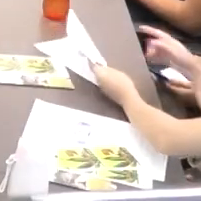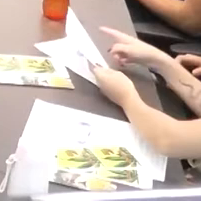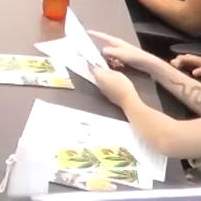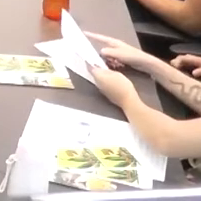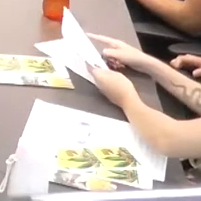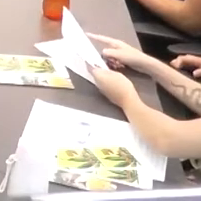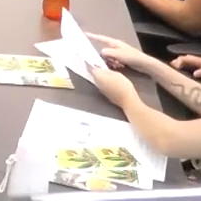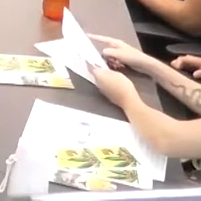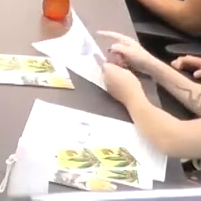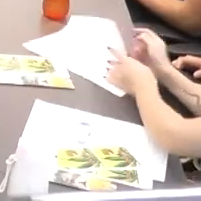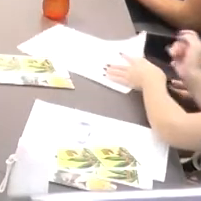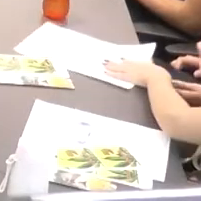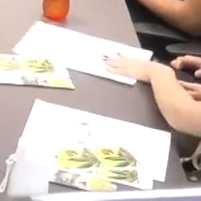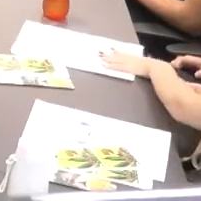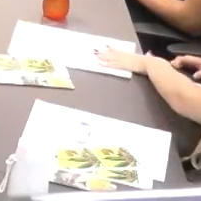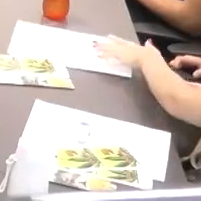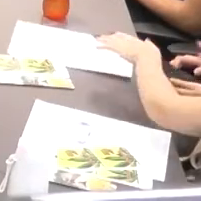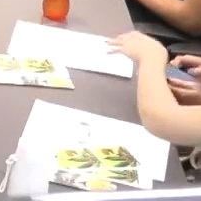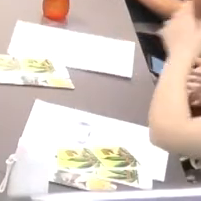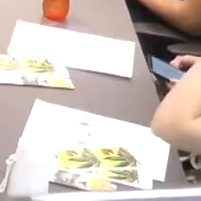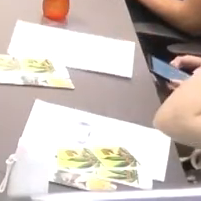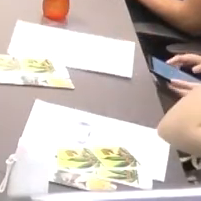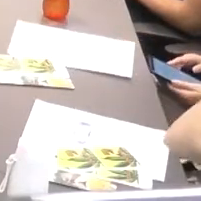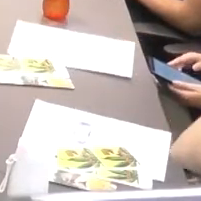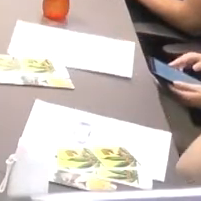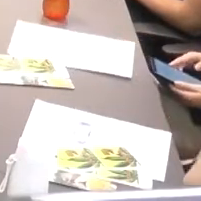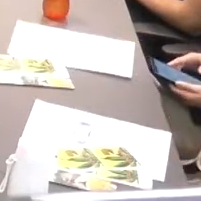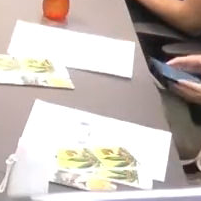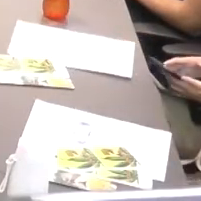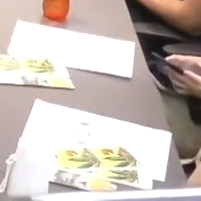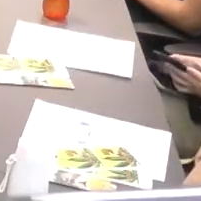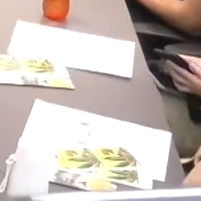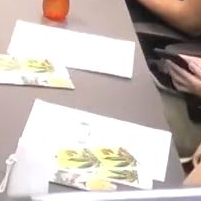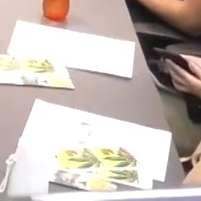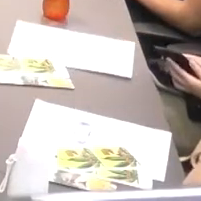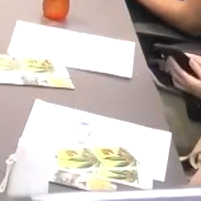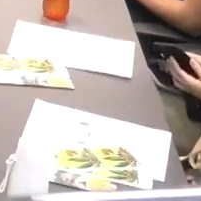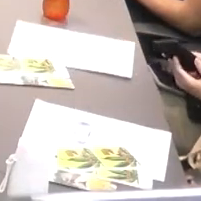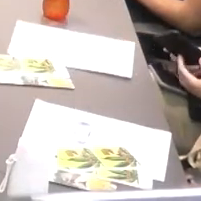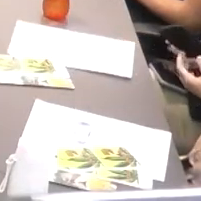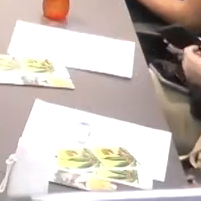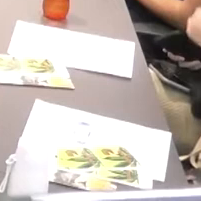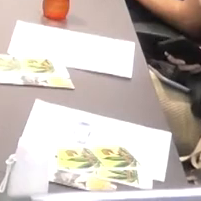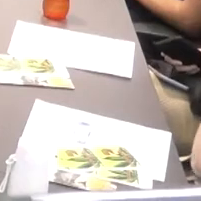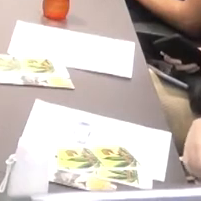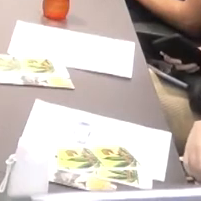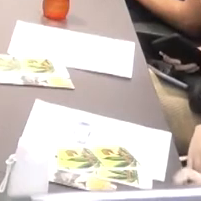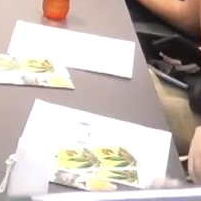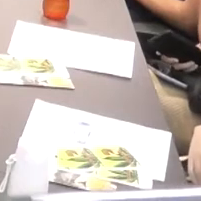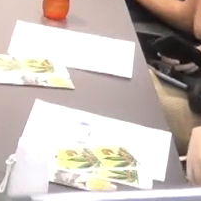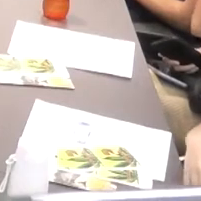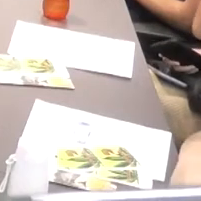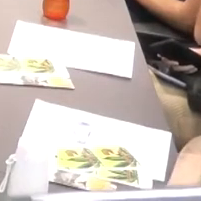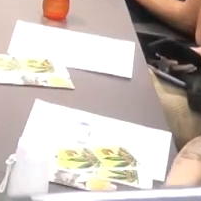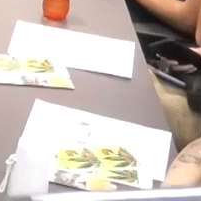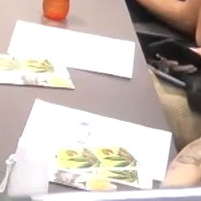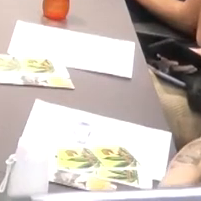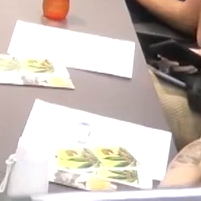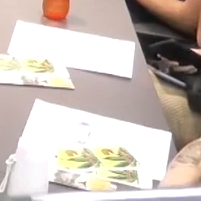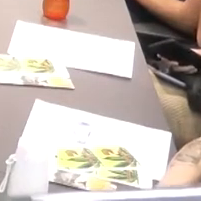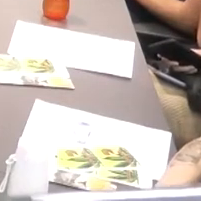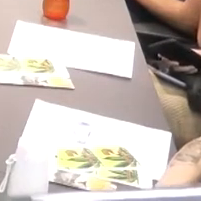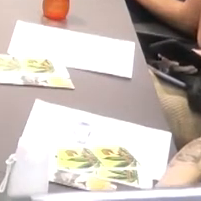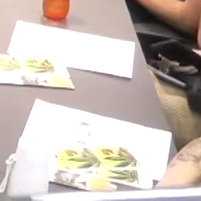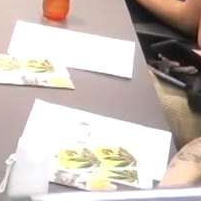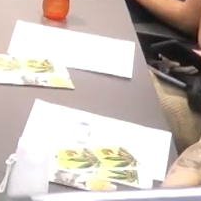vamos vamos chamar aqui aleatoriamente só bom tá bom tá